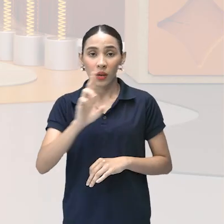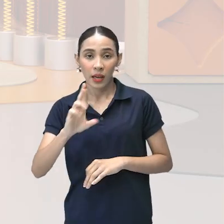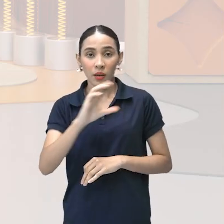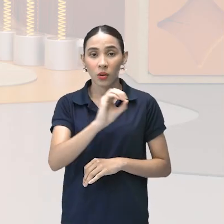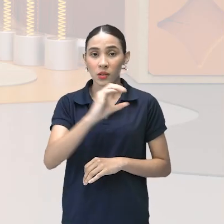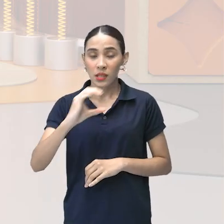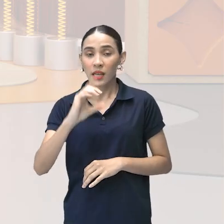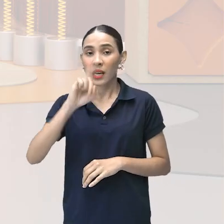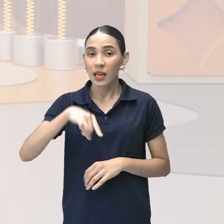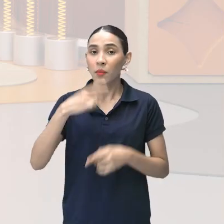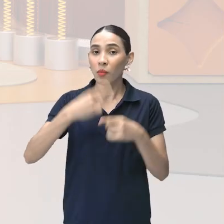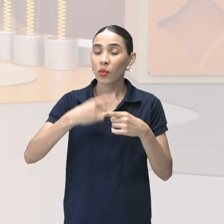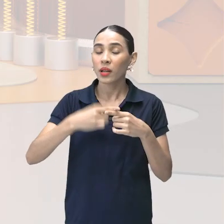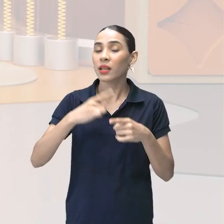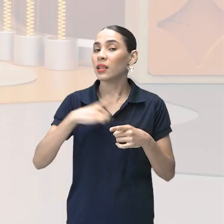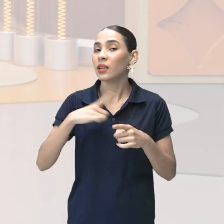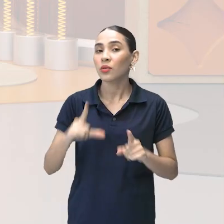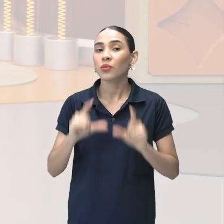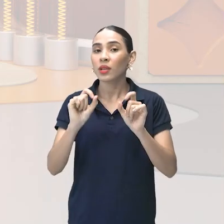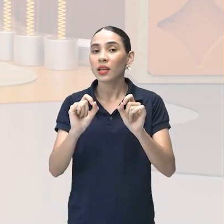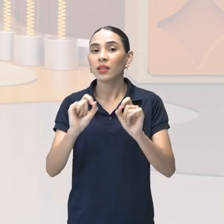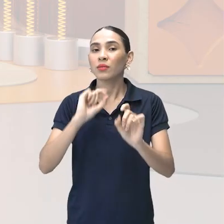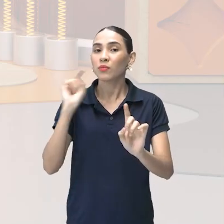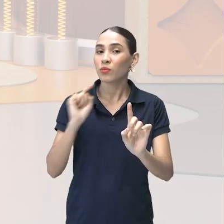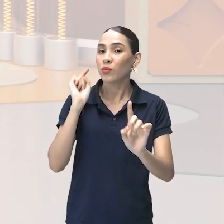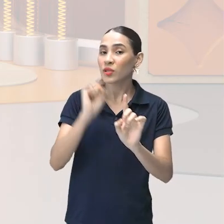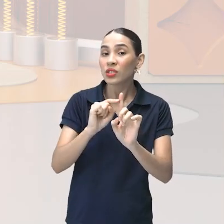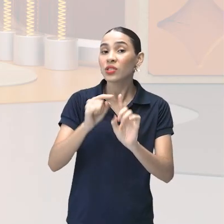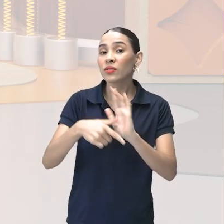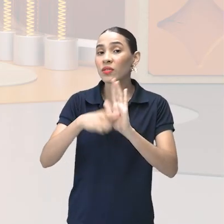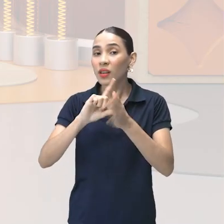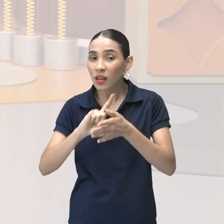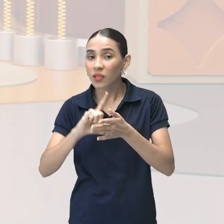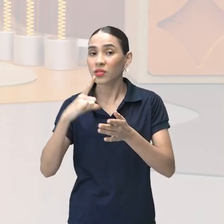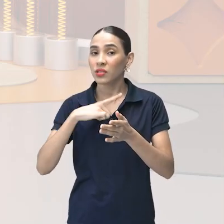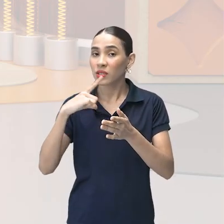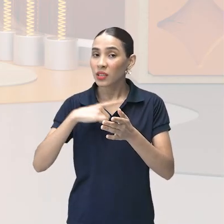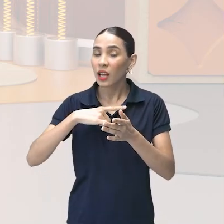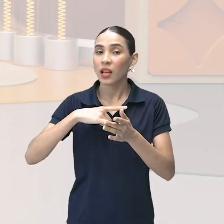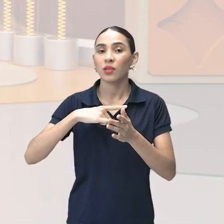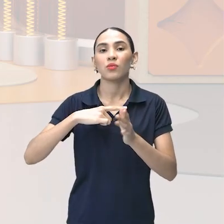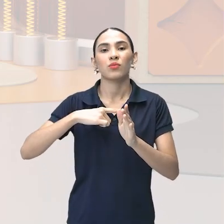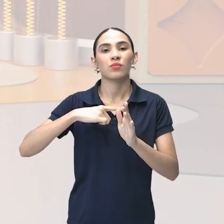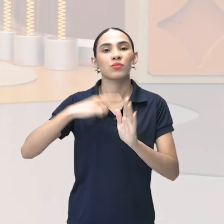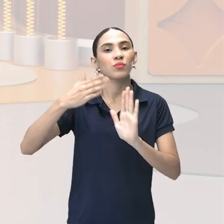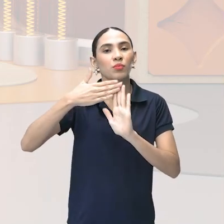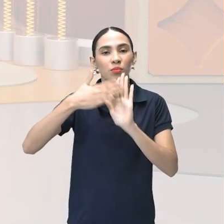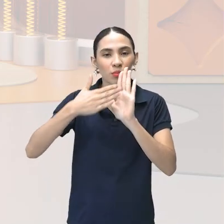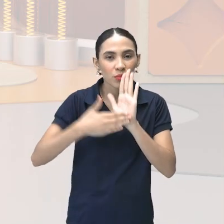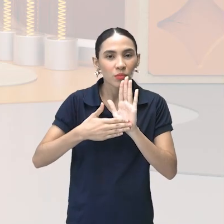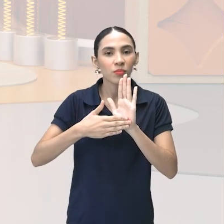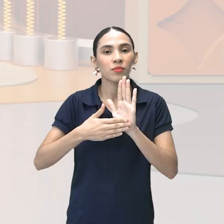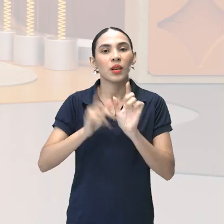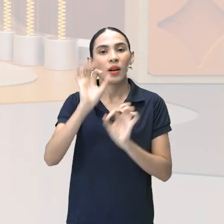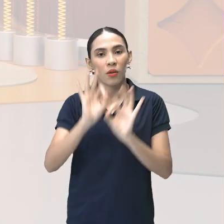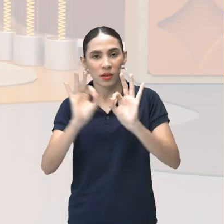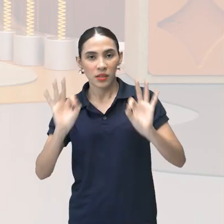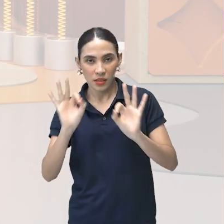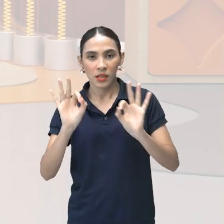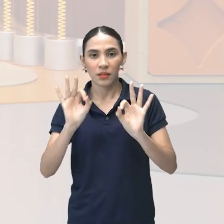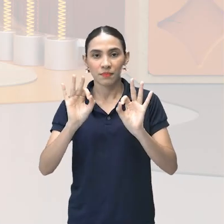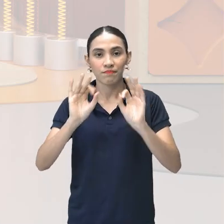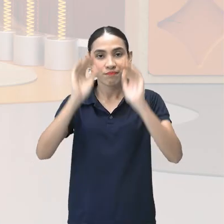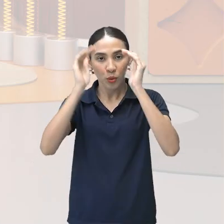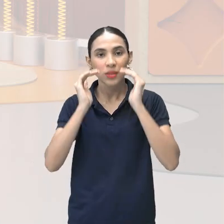Ocidente, é porque tem ali alguma intencionalidade, tem alguma motivação para que isso seja feito dessa